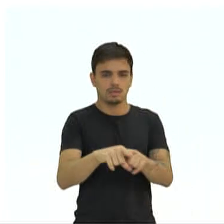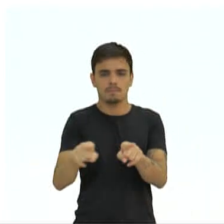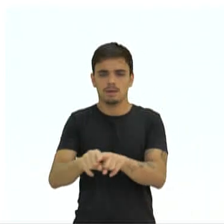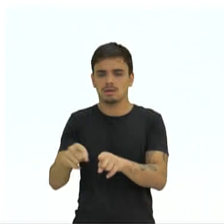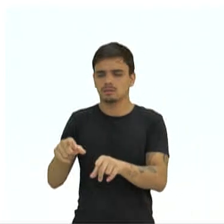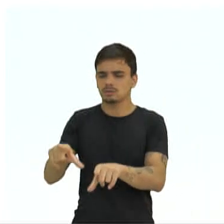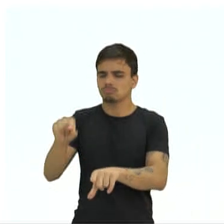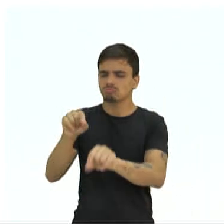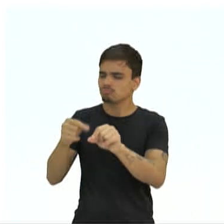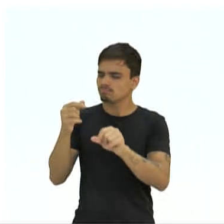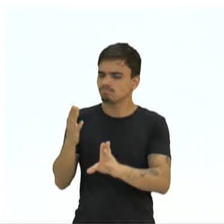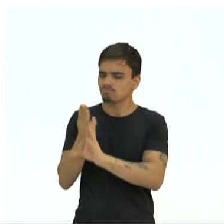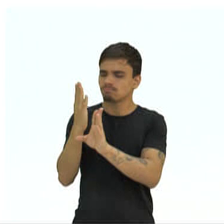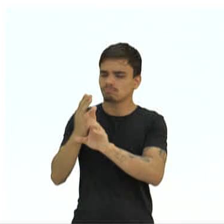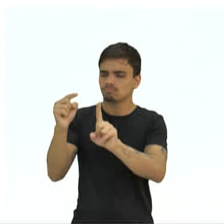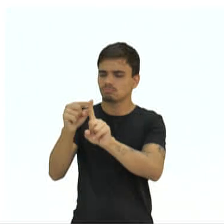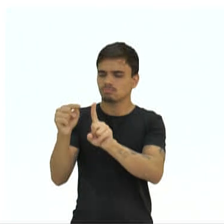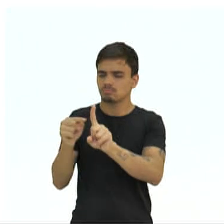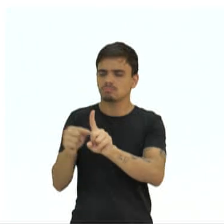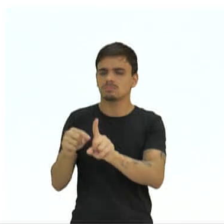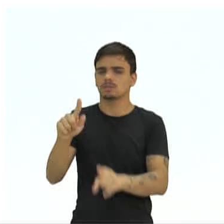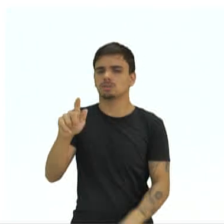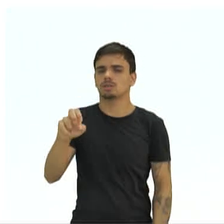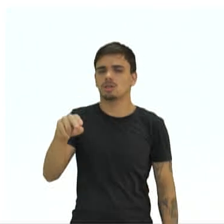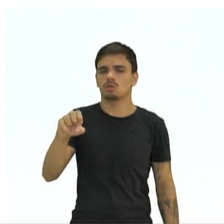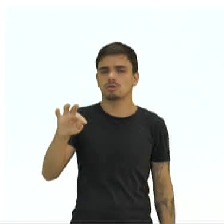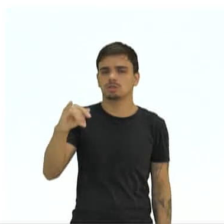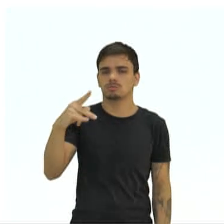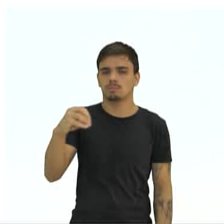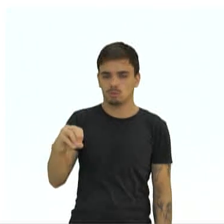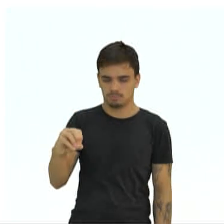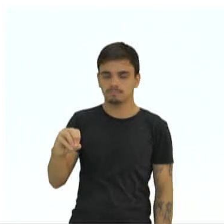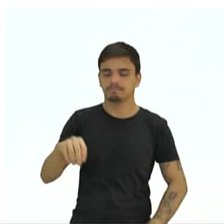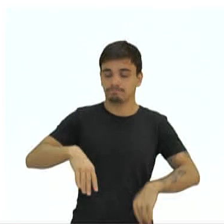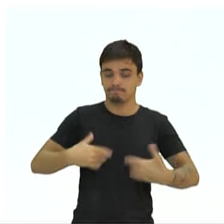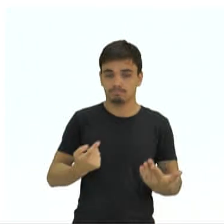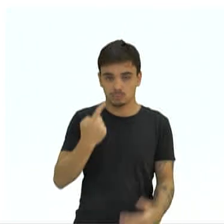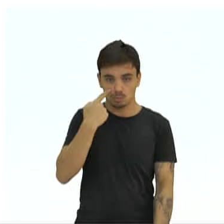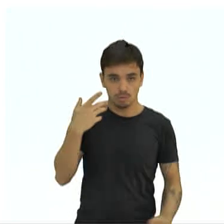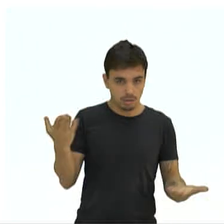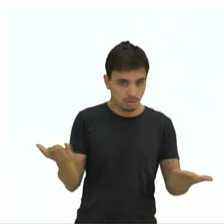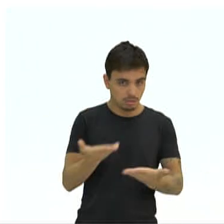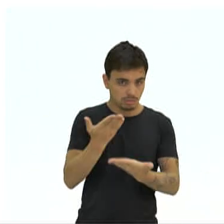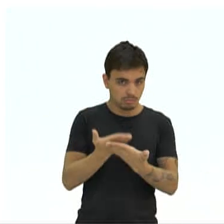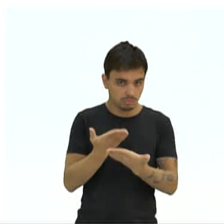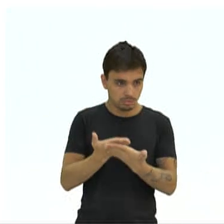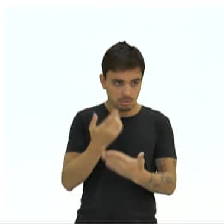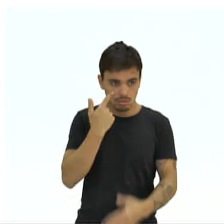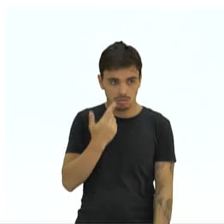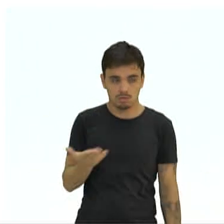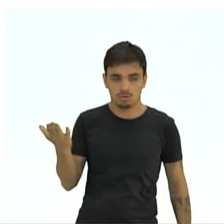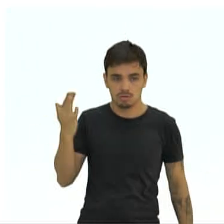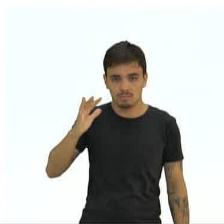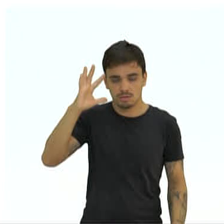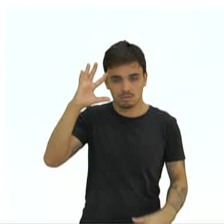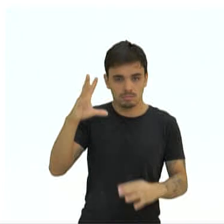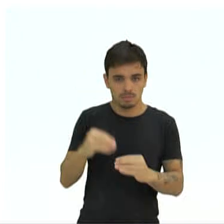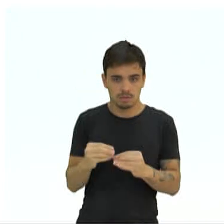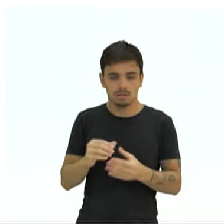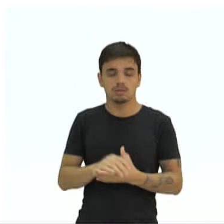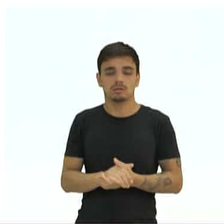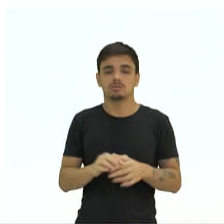descendentes Calma calma a gente vai ver que quer genológico lá na frente vamos usar o quadro de purê para entender